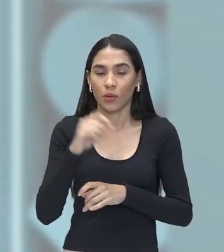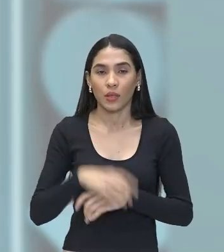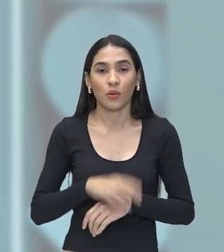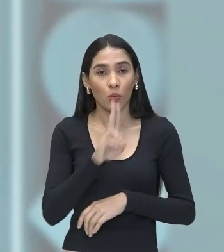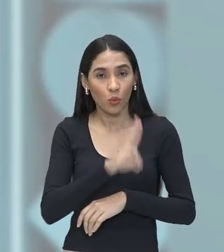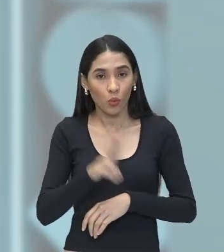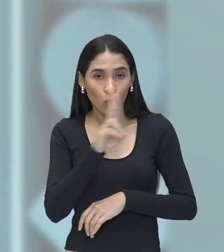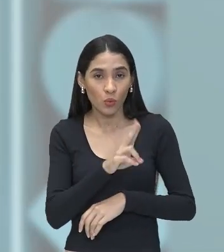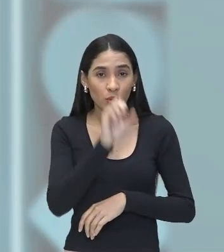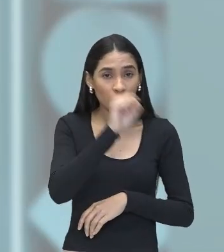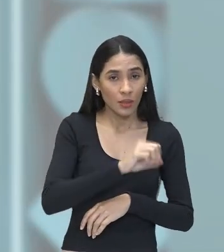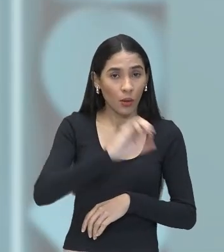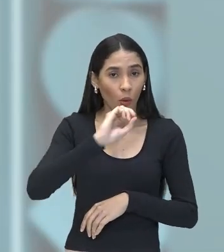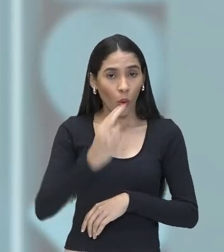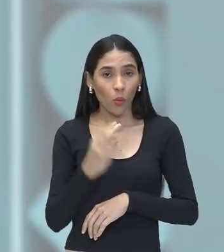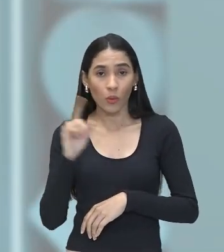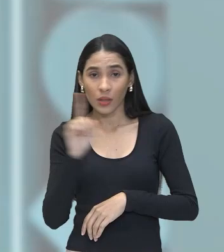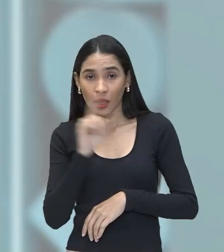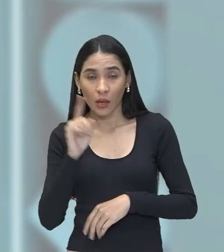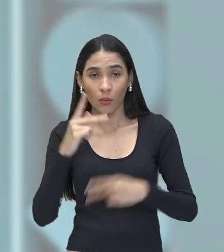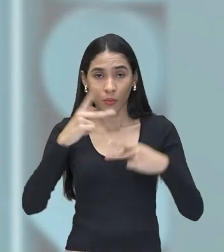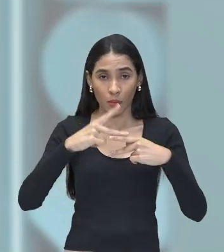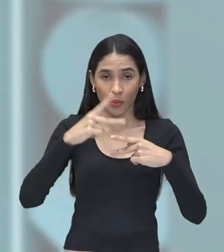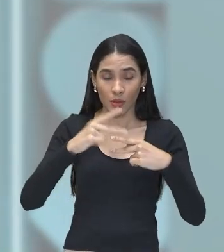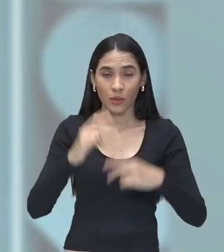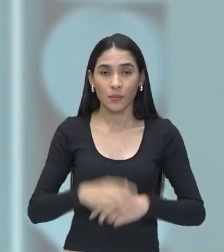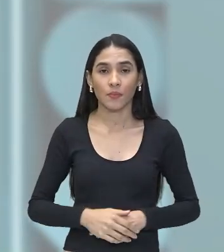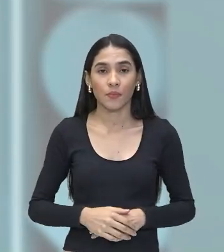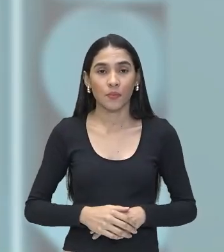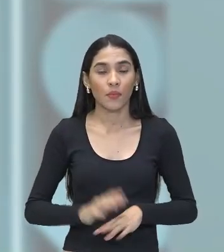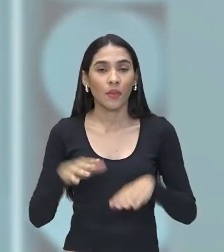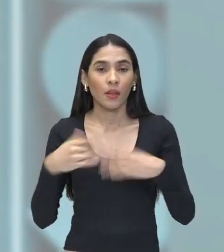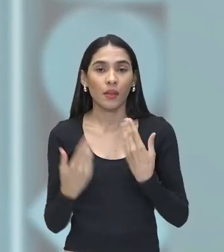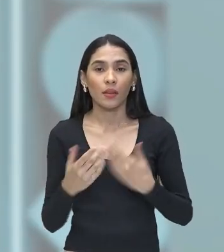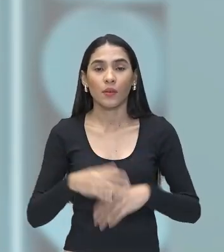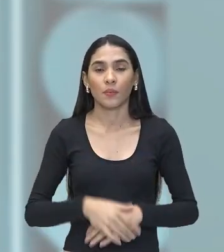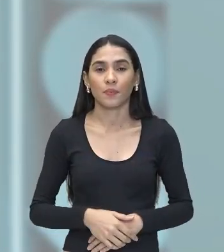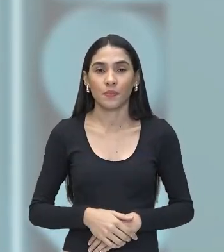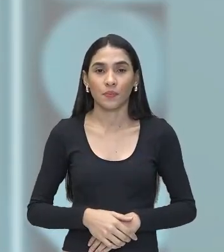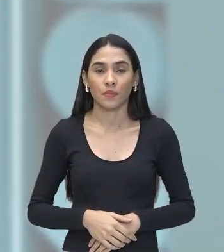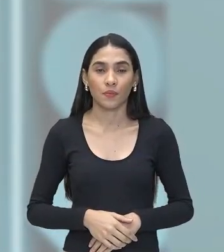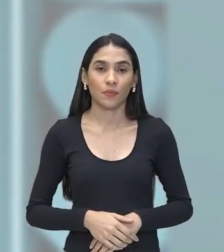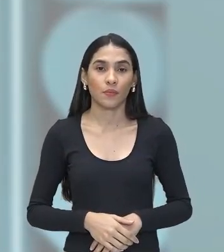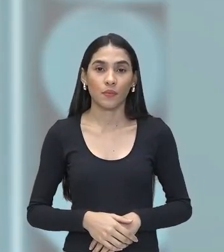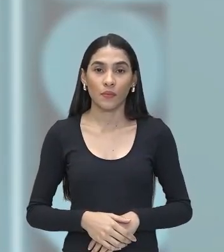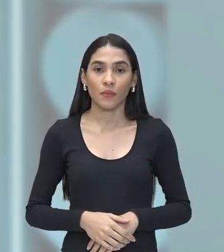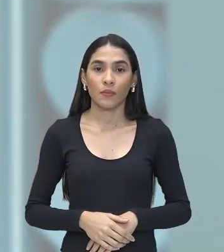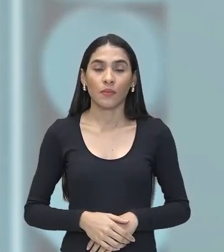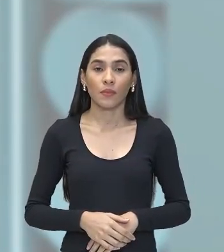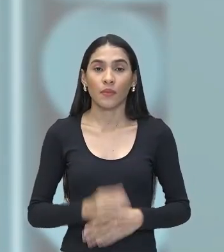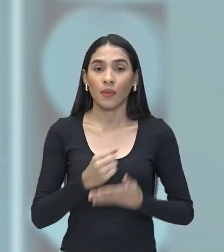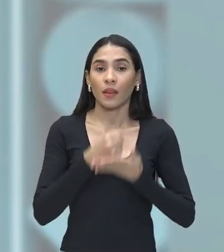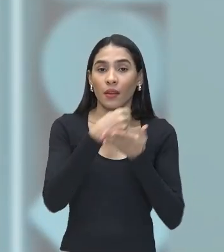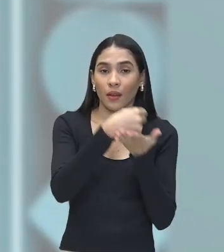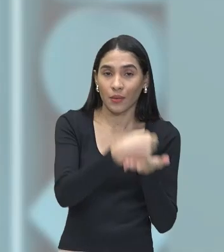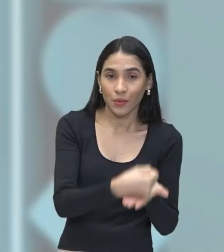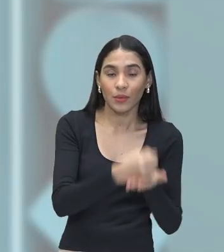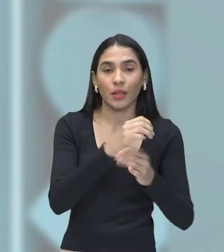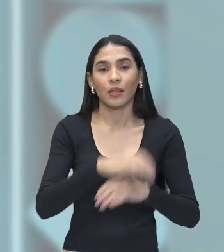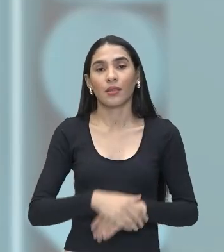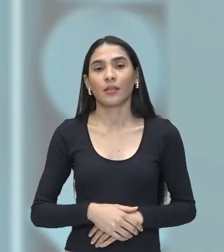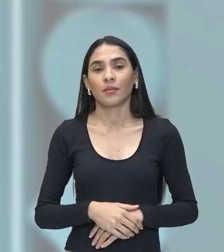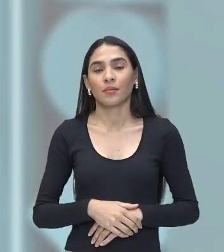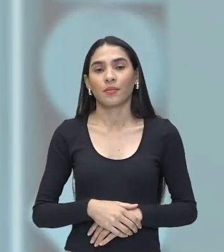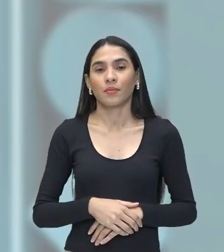ou não da preposição, ok? Então, no sentido de ajudar,